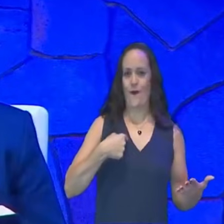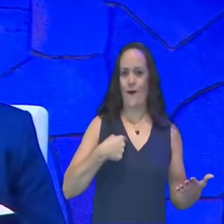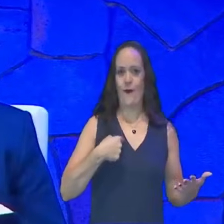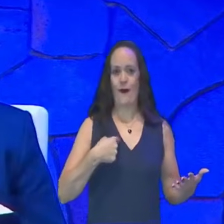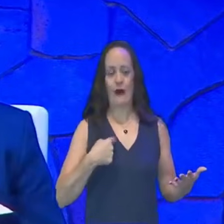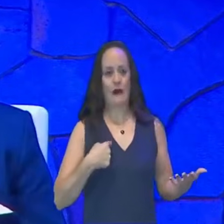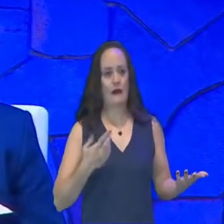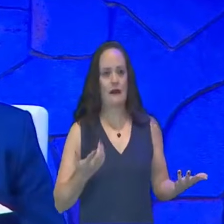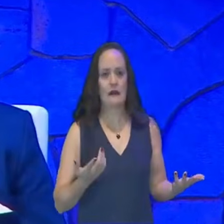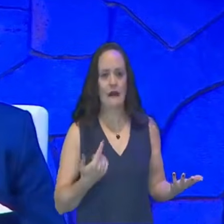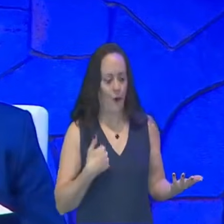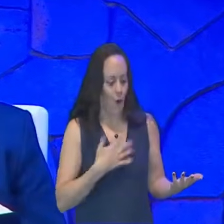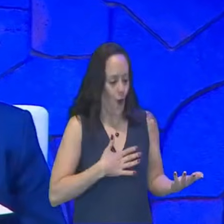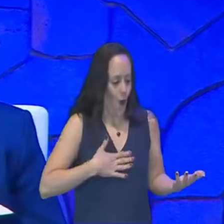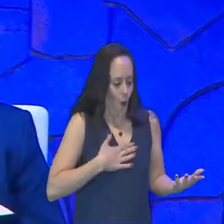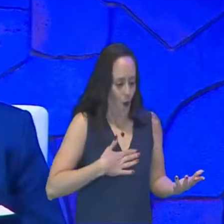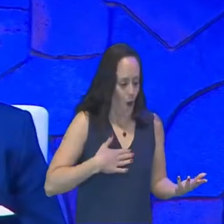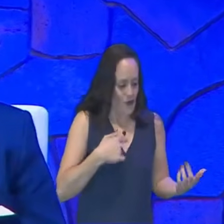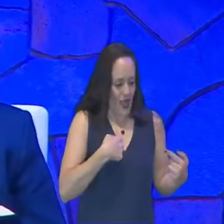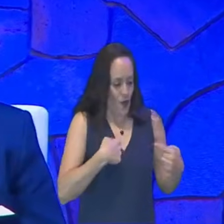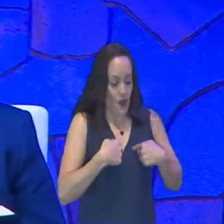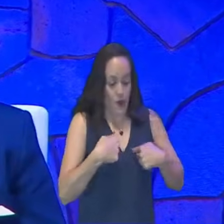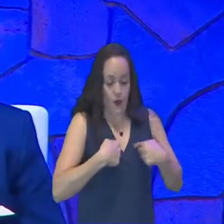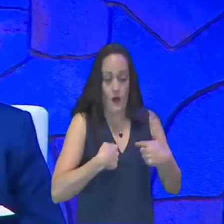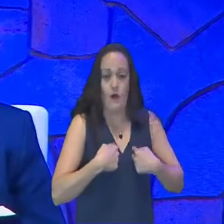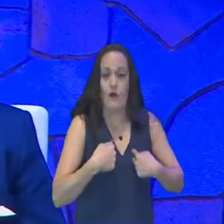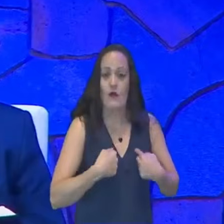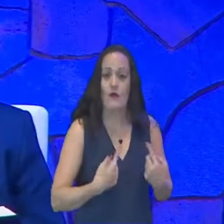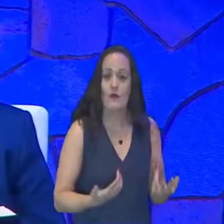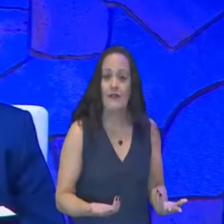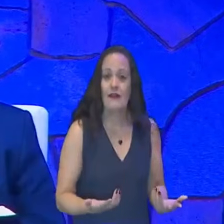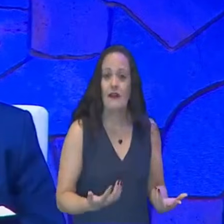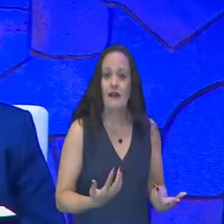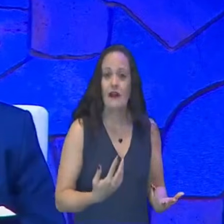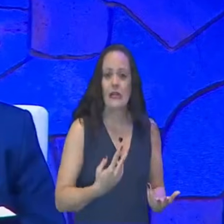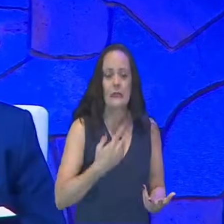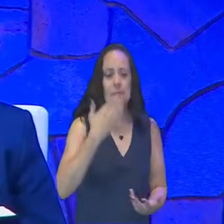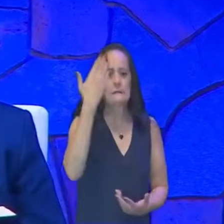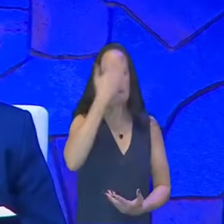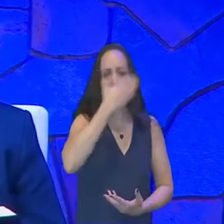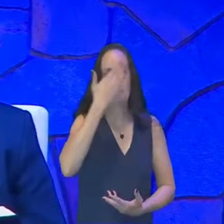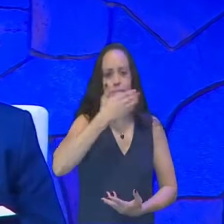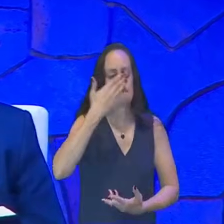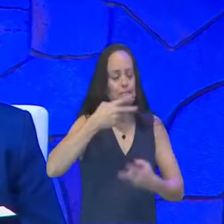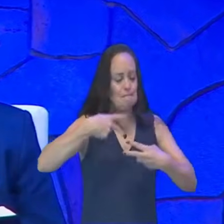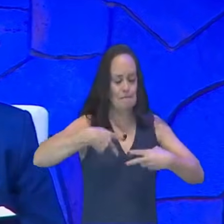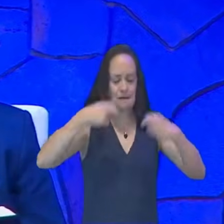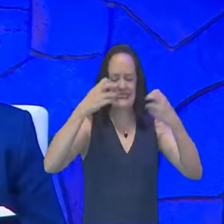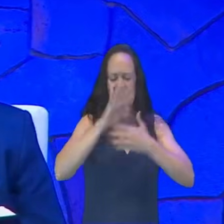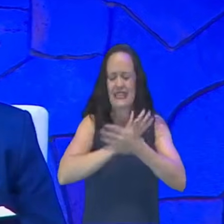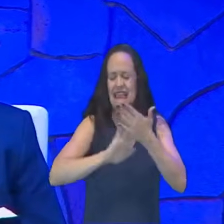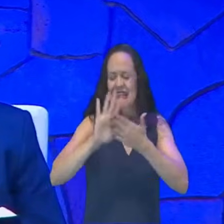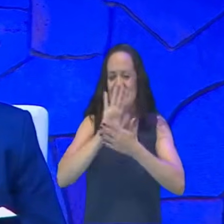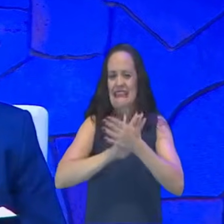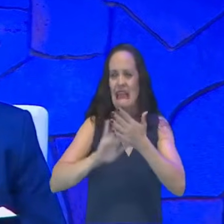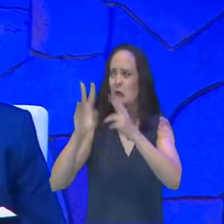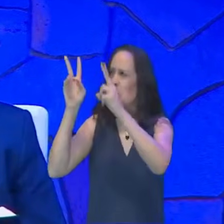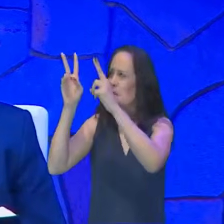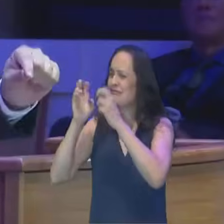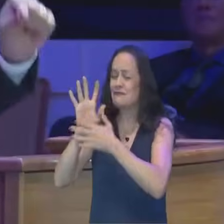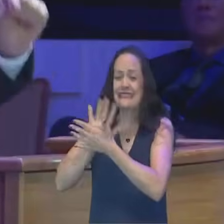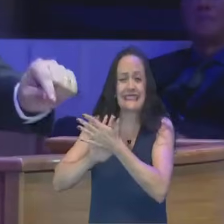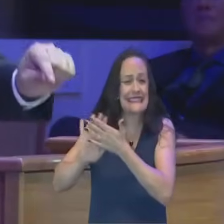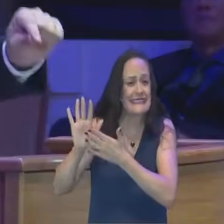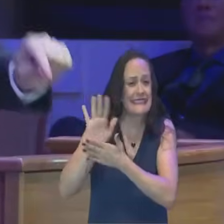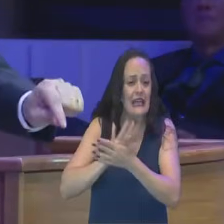tenho afeição, gerando em nós uma cegueira espiritual que nos faz ser incapazes de